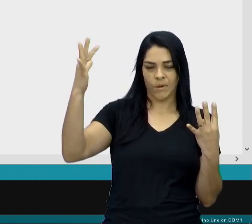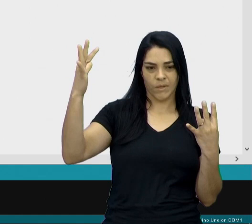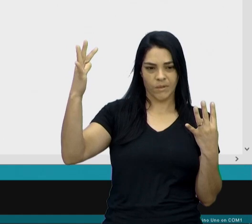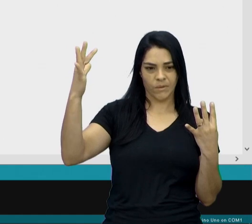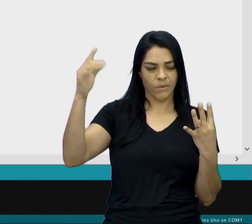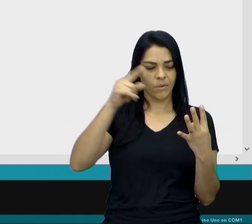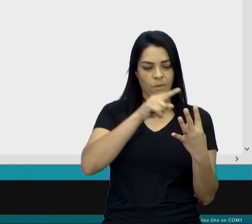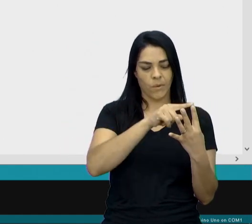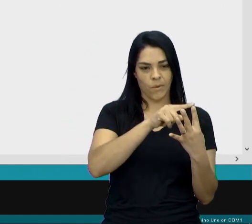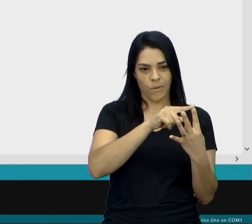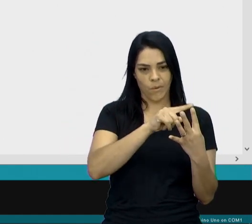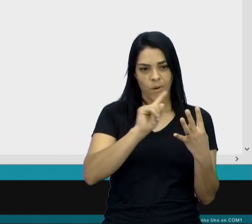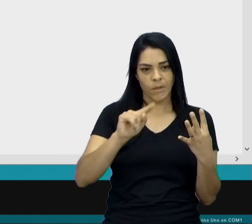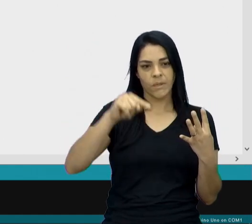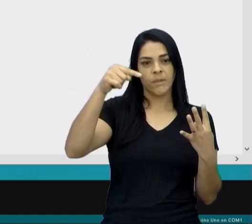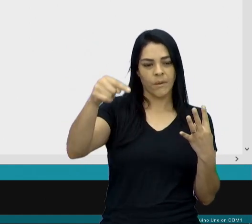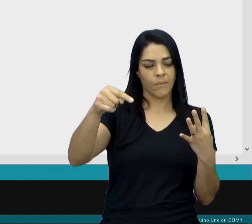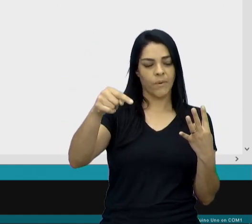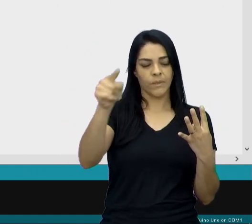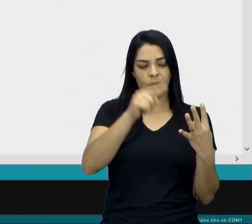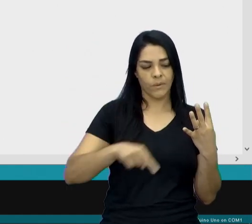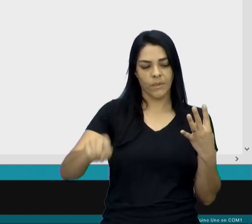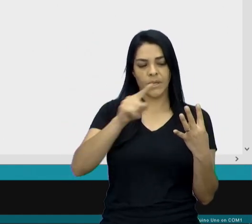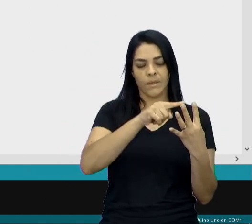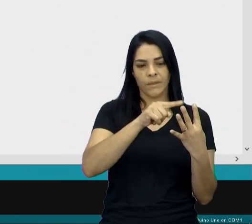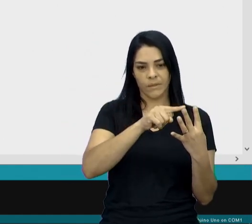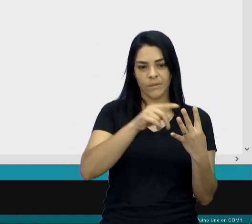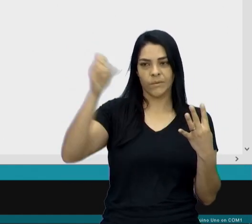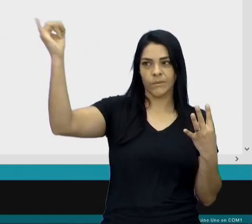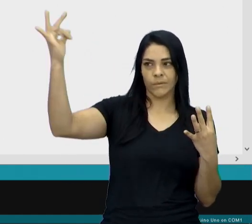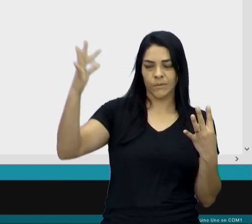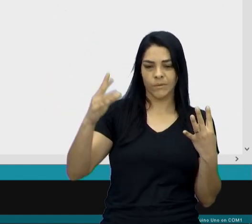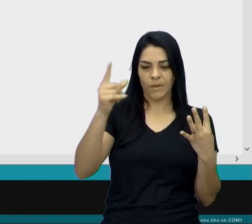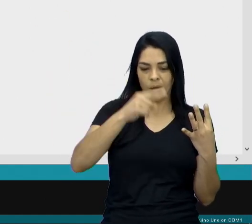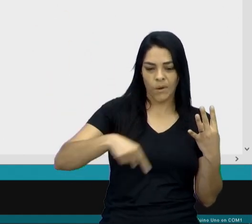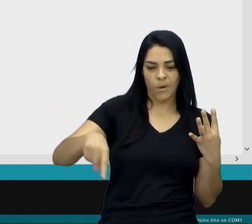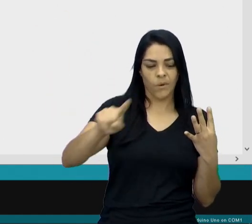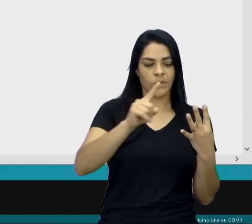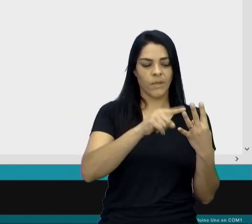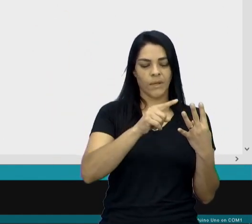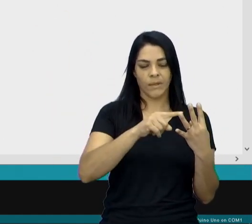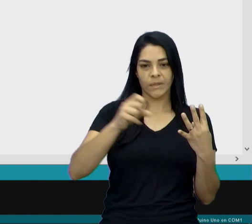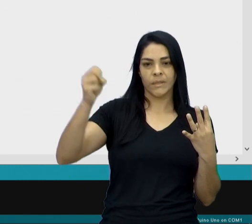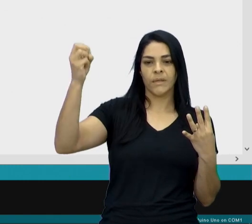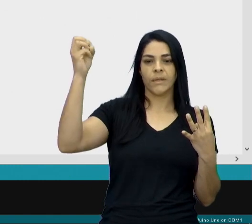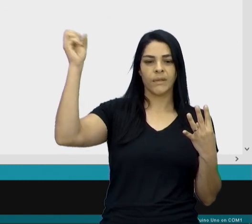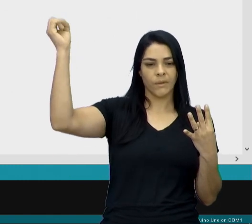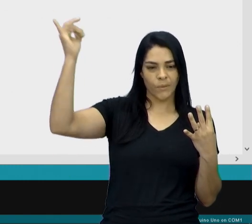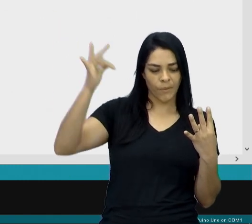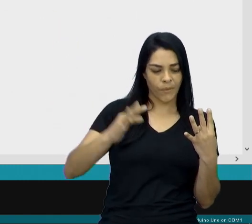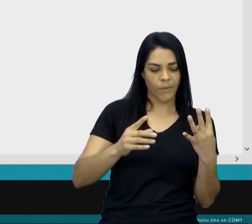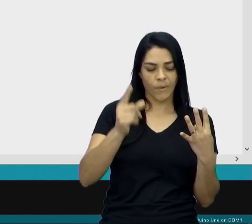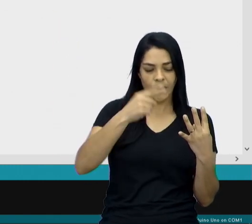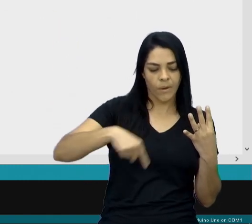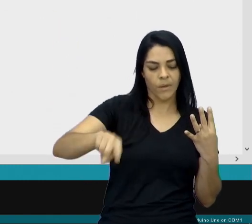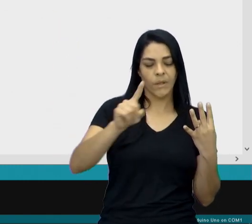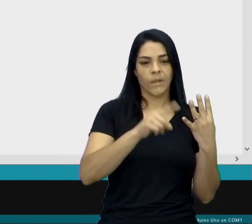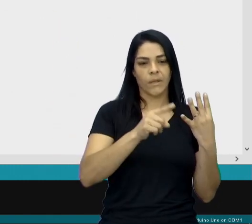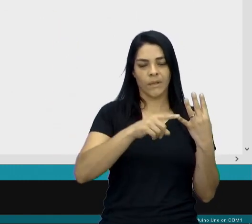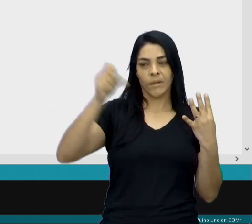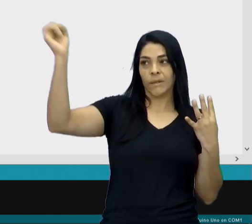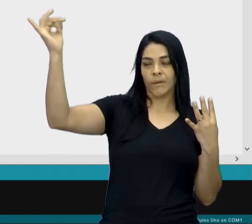uma vez, na sequência 1, 2, 3, quantas vezes quiser, até 4. Depois que ele acender, ele vai apagar, que